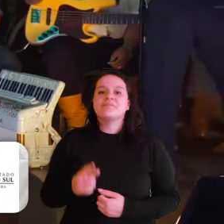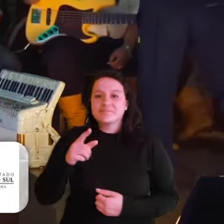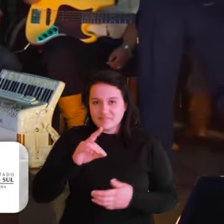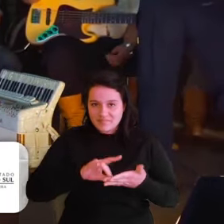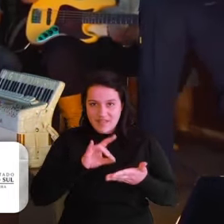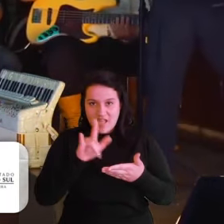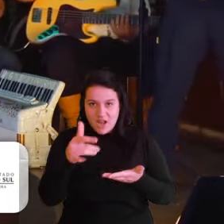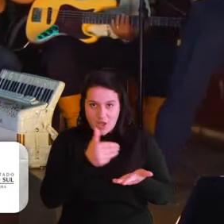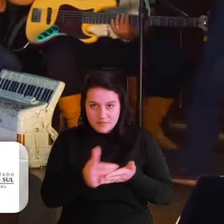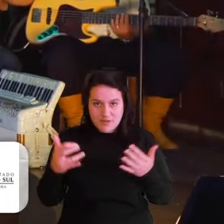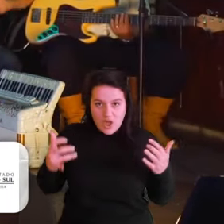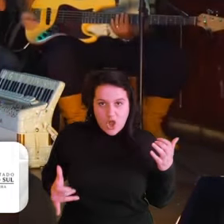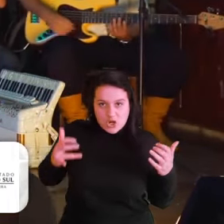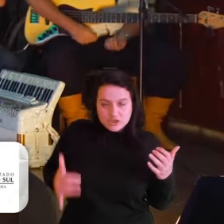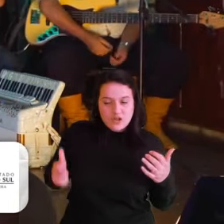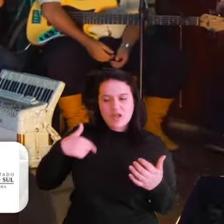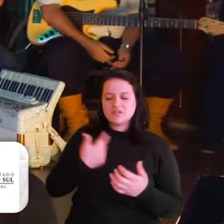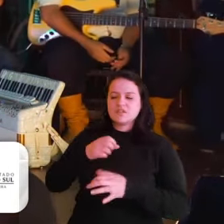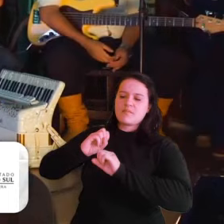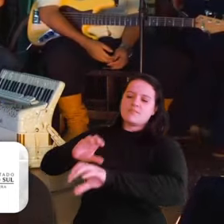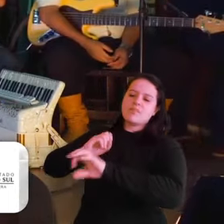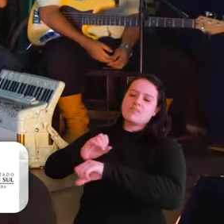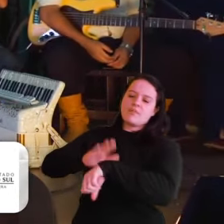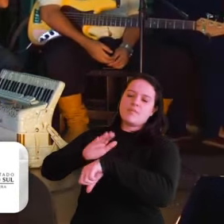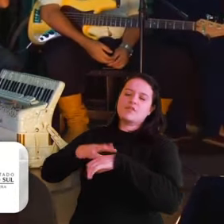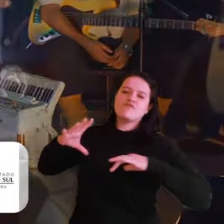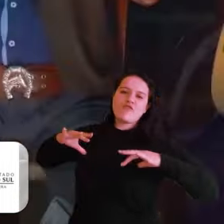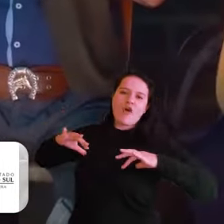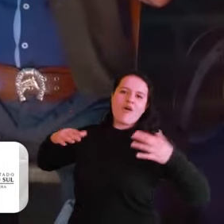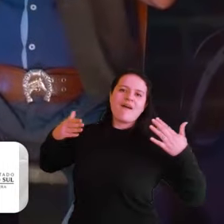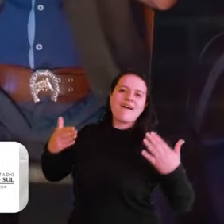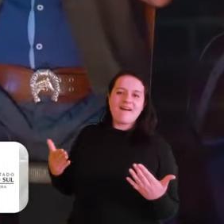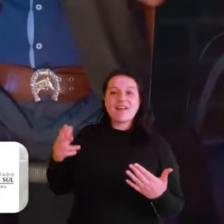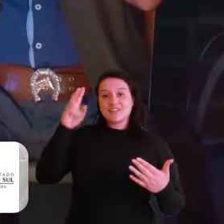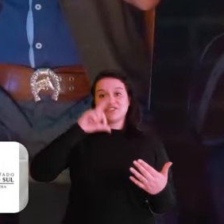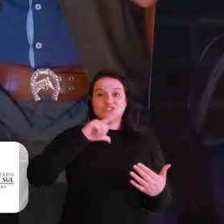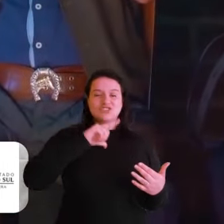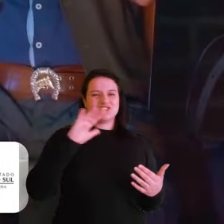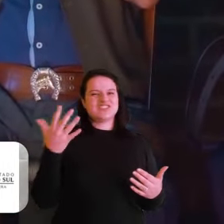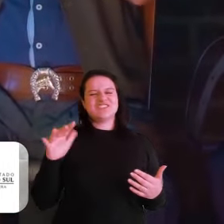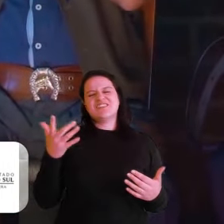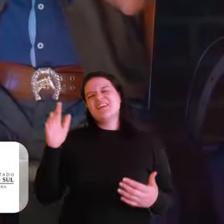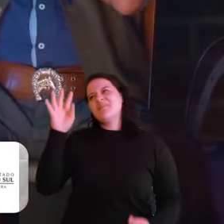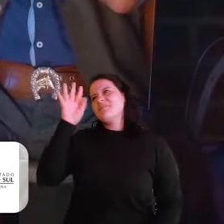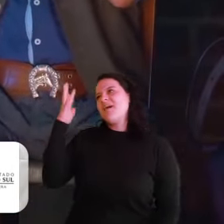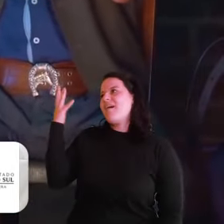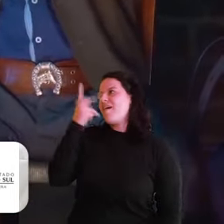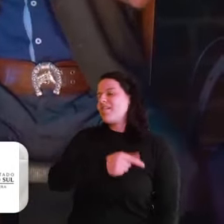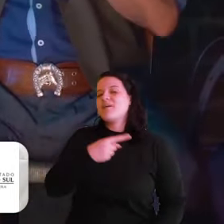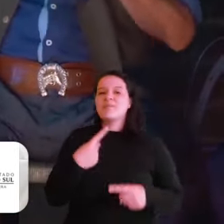dava aula pra ele nas horas de folga, né? É, eu tinha uma Super 8 louca de especialista. Chico, me vende essa carta, por